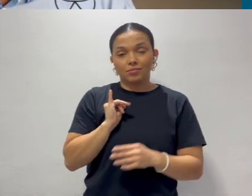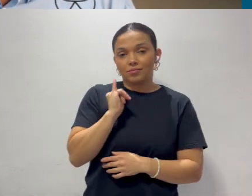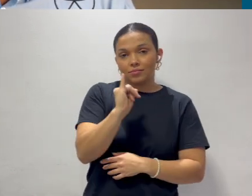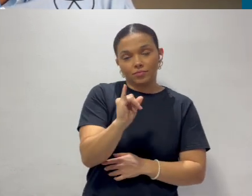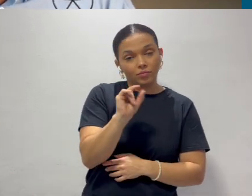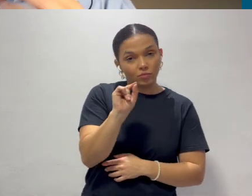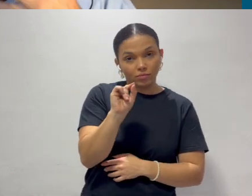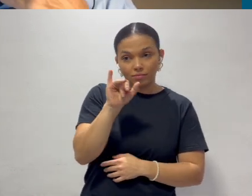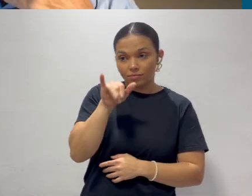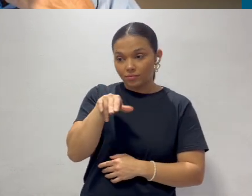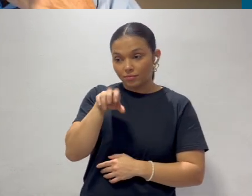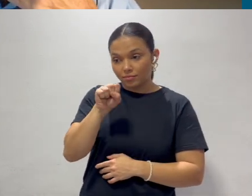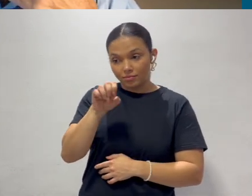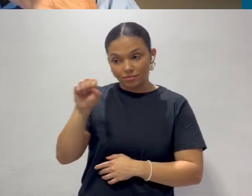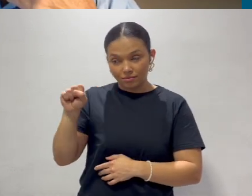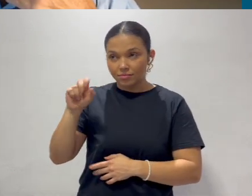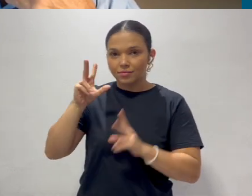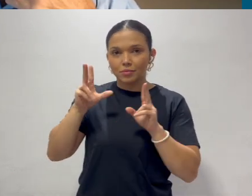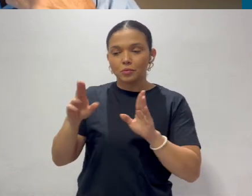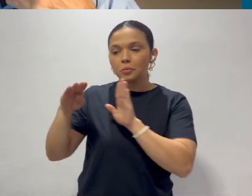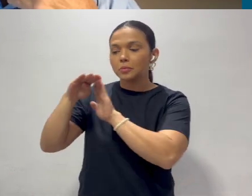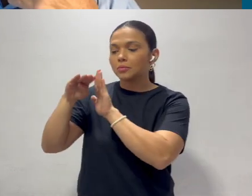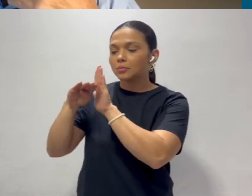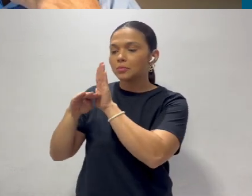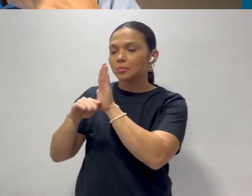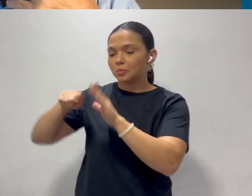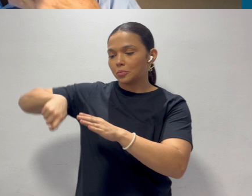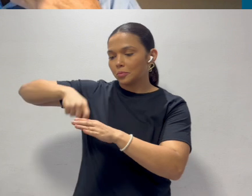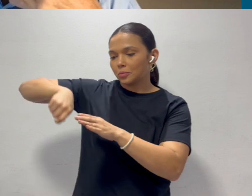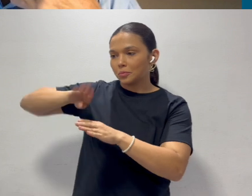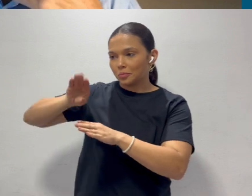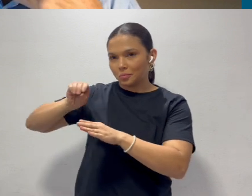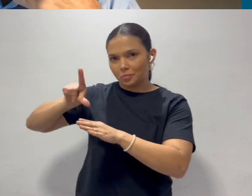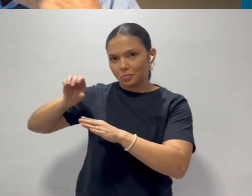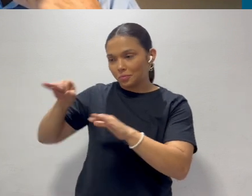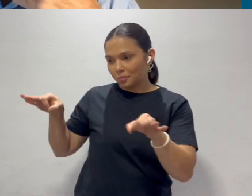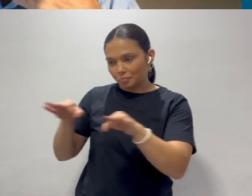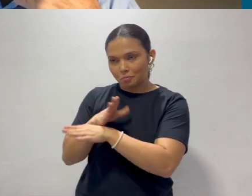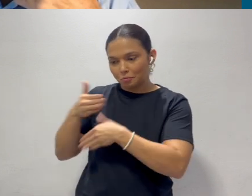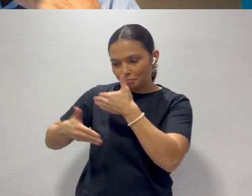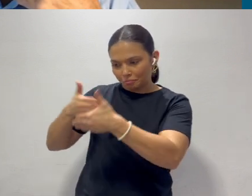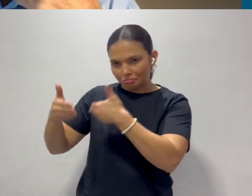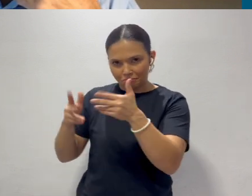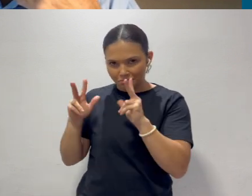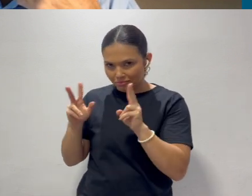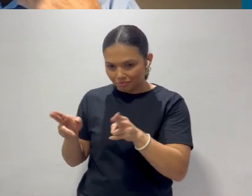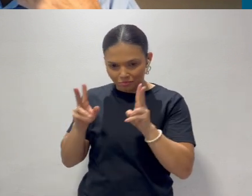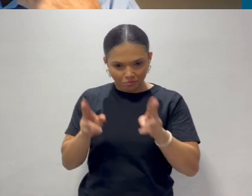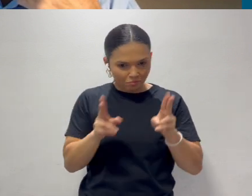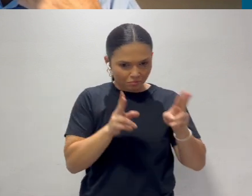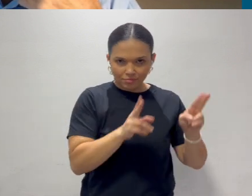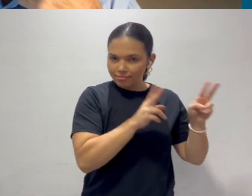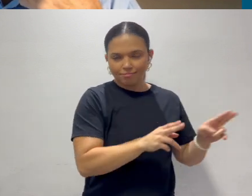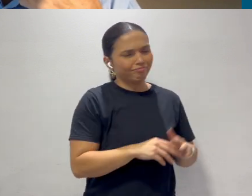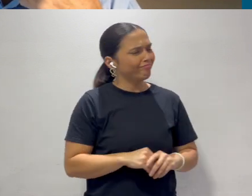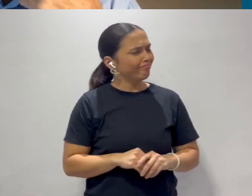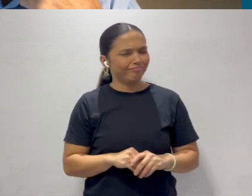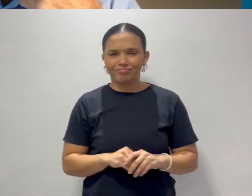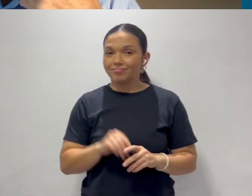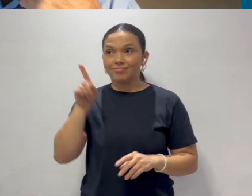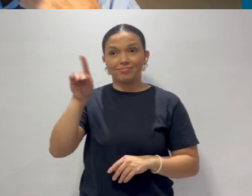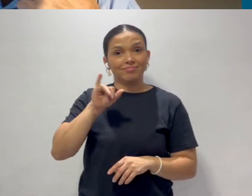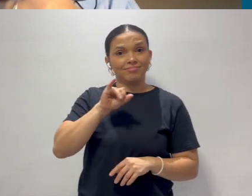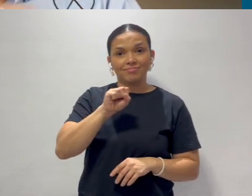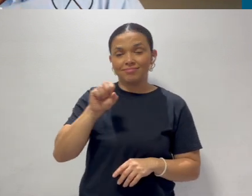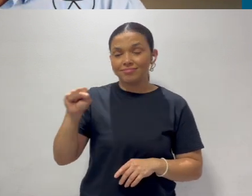digo sempre, INSS não é uma receita de bolo pronto. No decorrer daquele processo de aposentadoria, o INSS